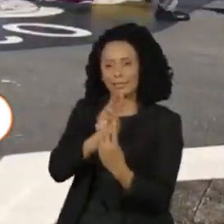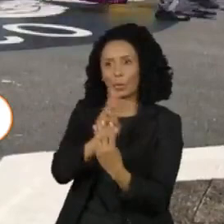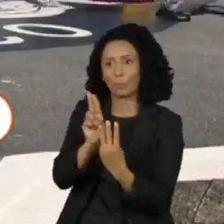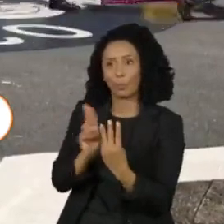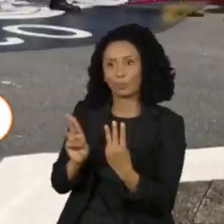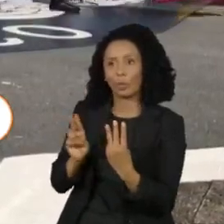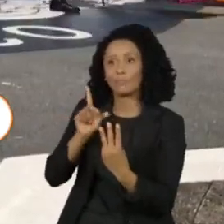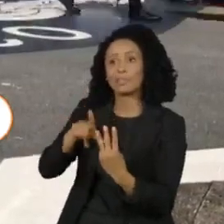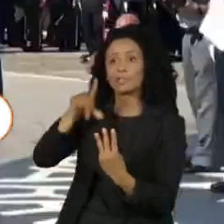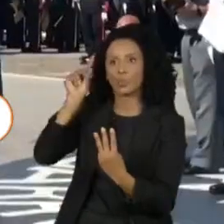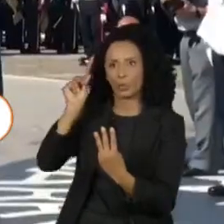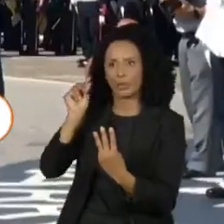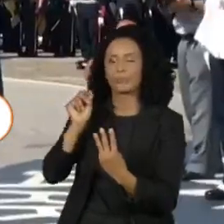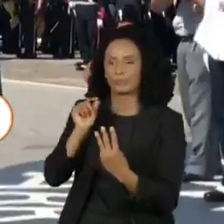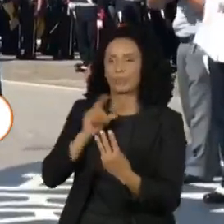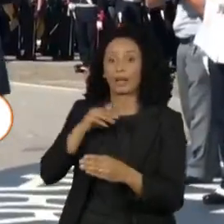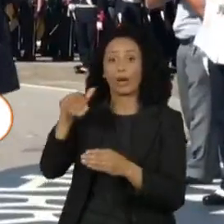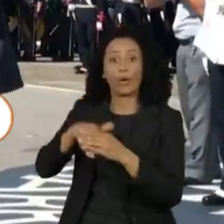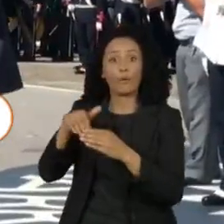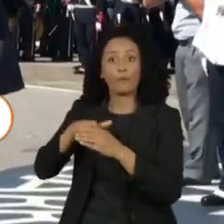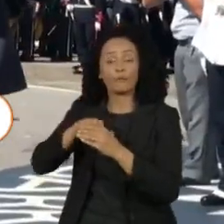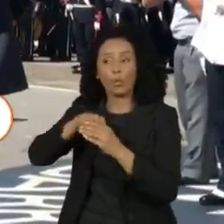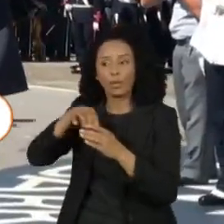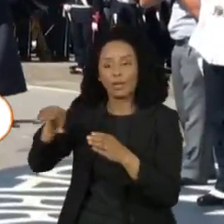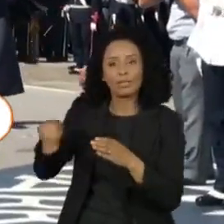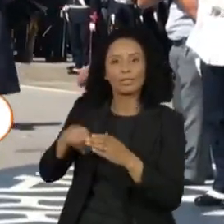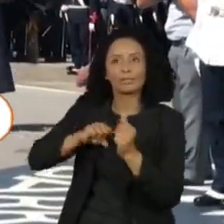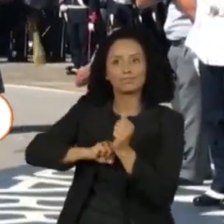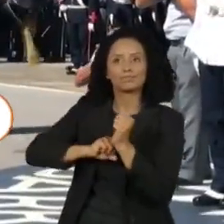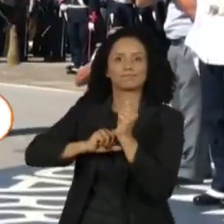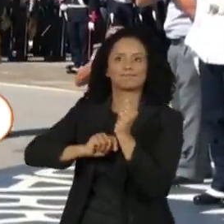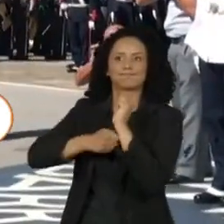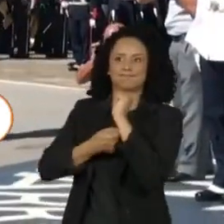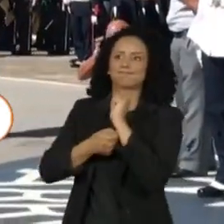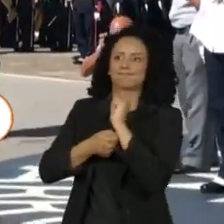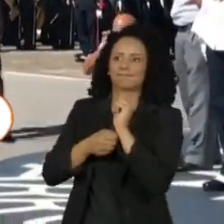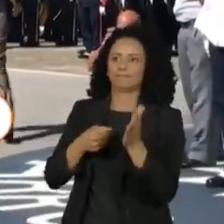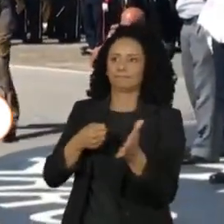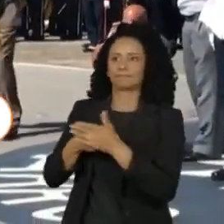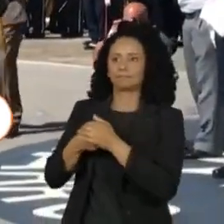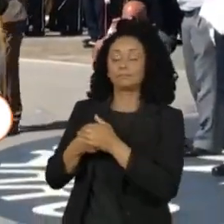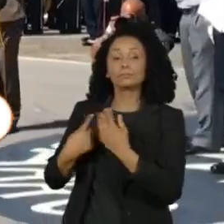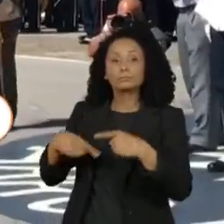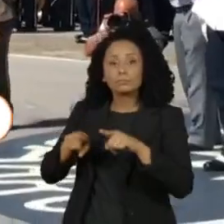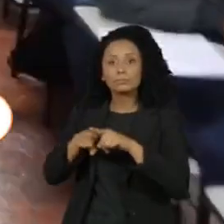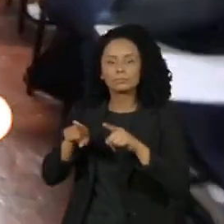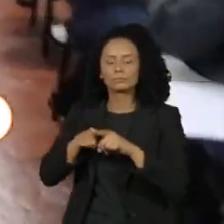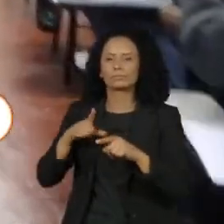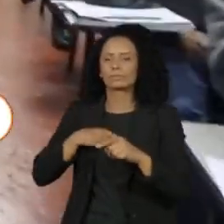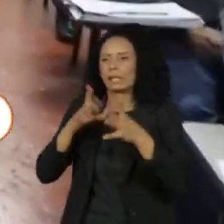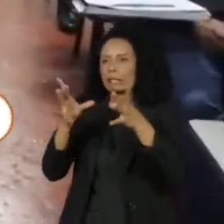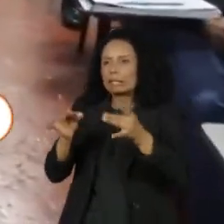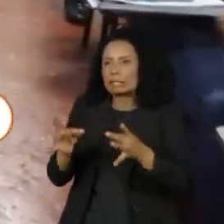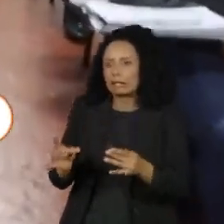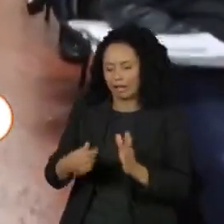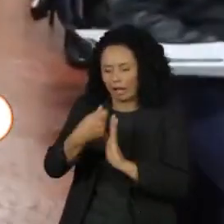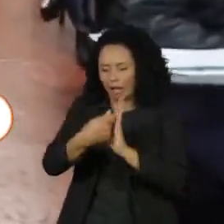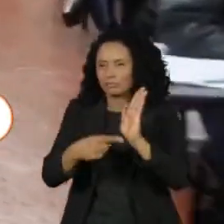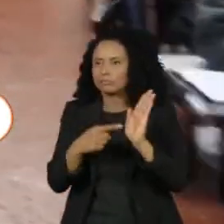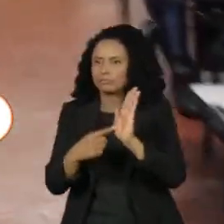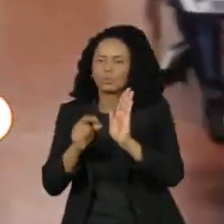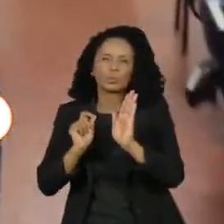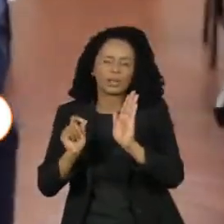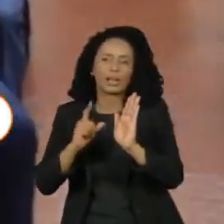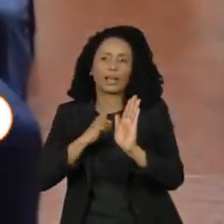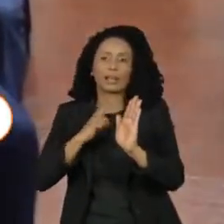que será votada de forma interna e sigilosa outros pontos desse texto que também são polêmicos é um